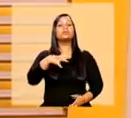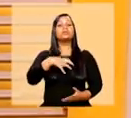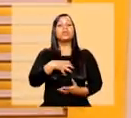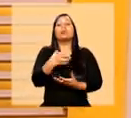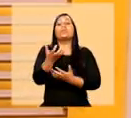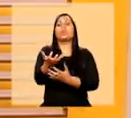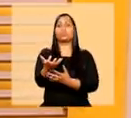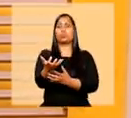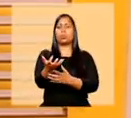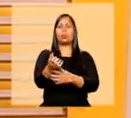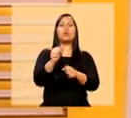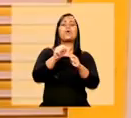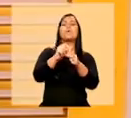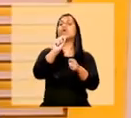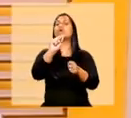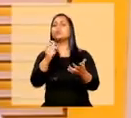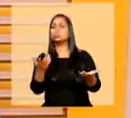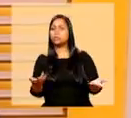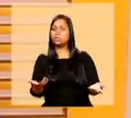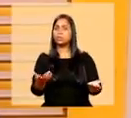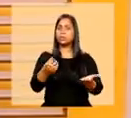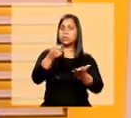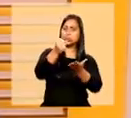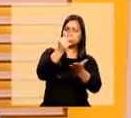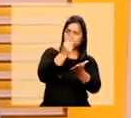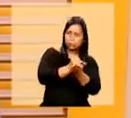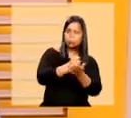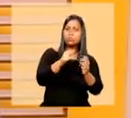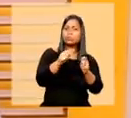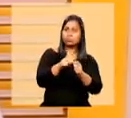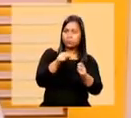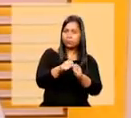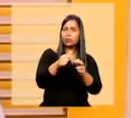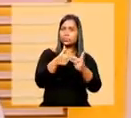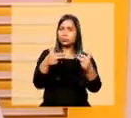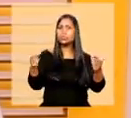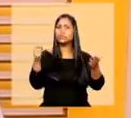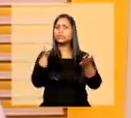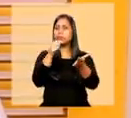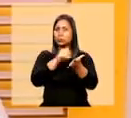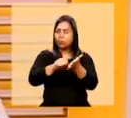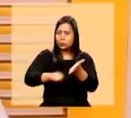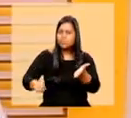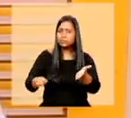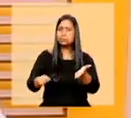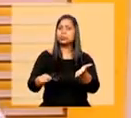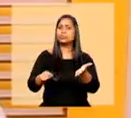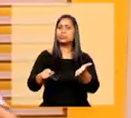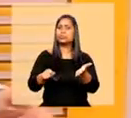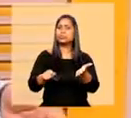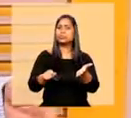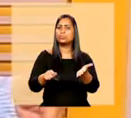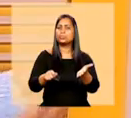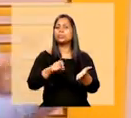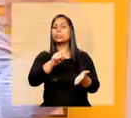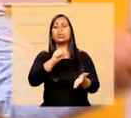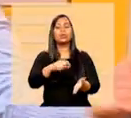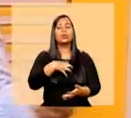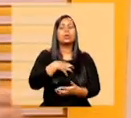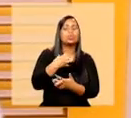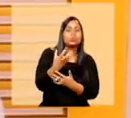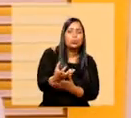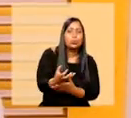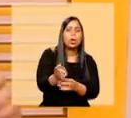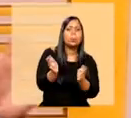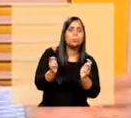ser doador. O que eu faço? Tem algum documento que eu faço? Tem alguma coisa que eu assino? E quem é